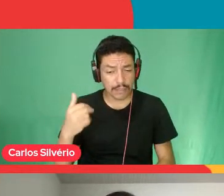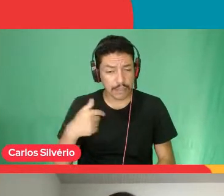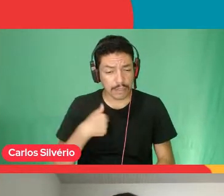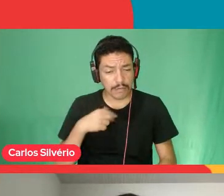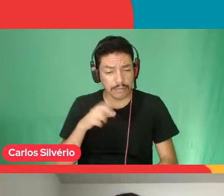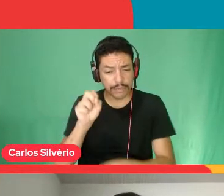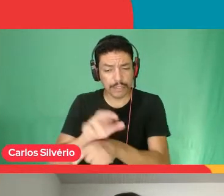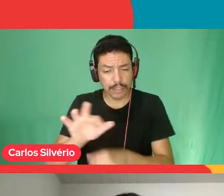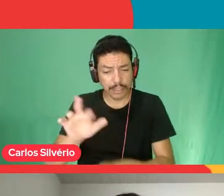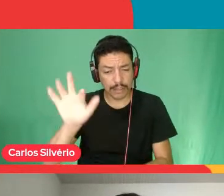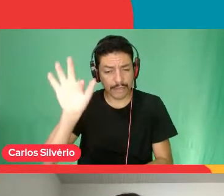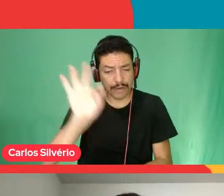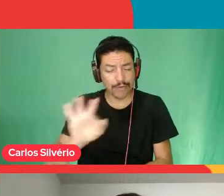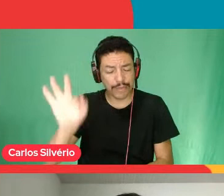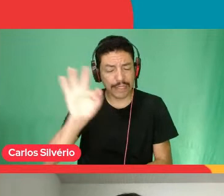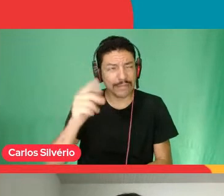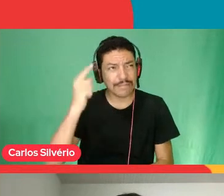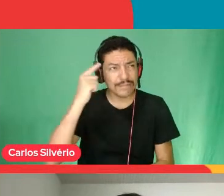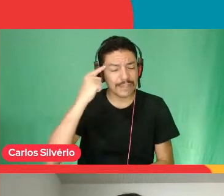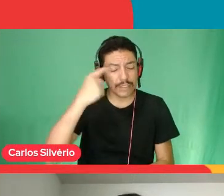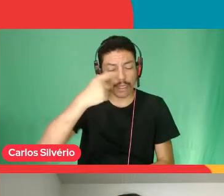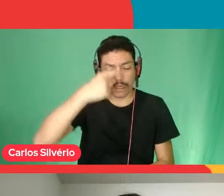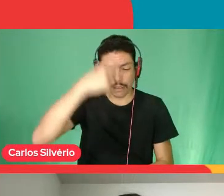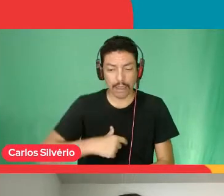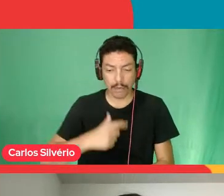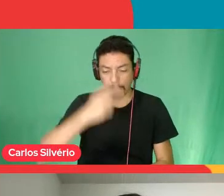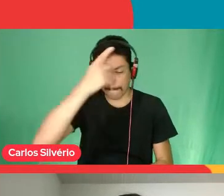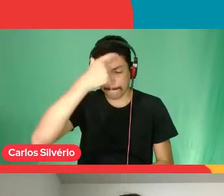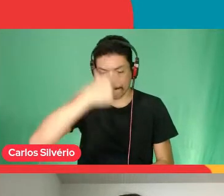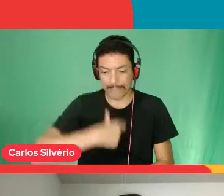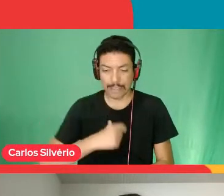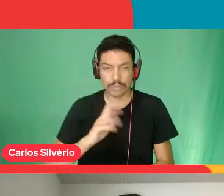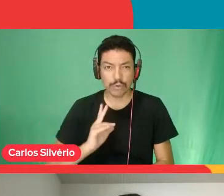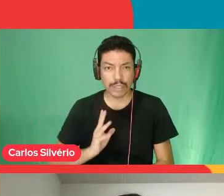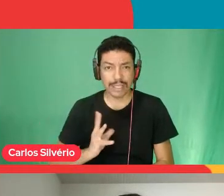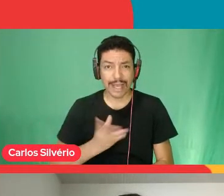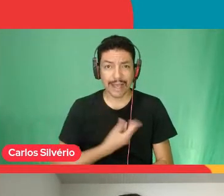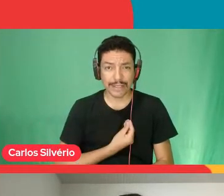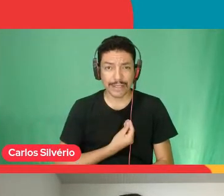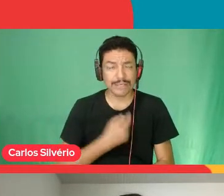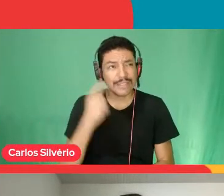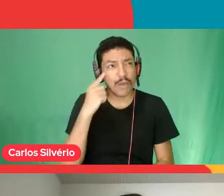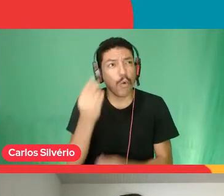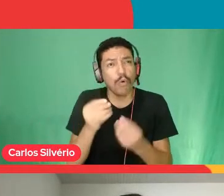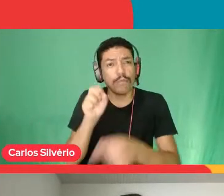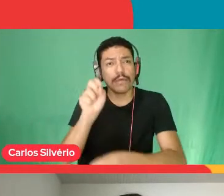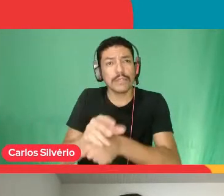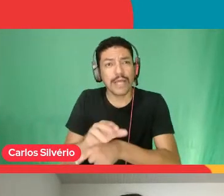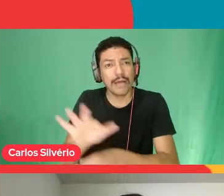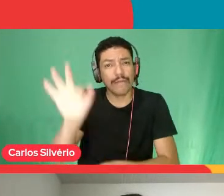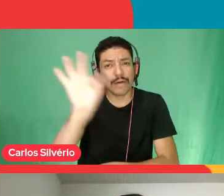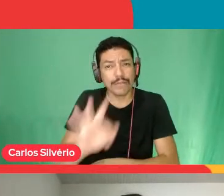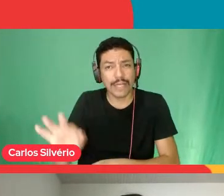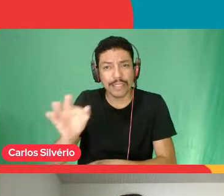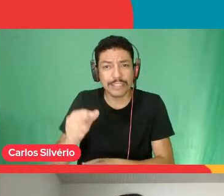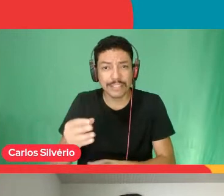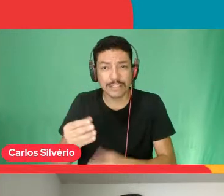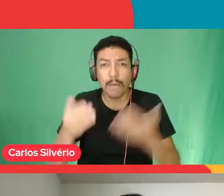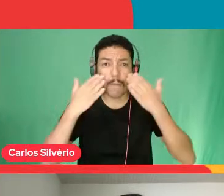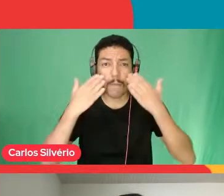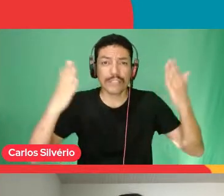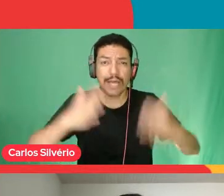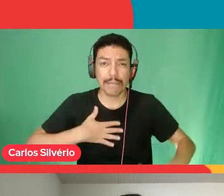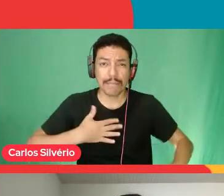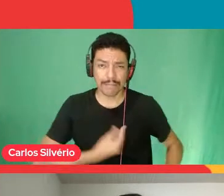né? E aí foi esse movimento de enxergar na possibilidade de ir à universidade, de poder experienciar a minha existência, né, e de